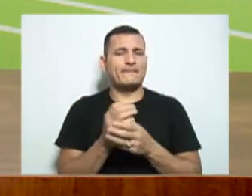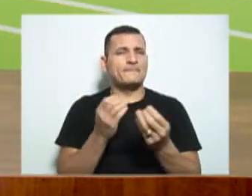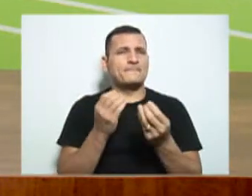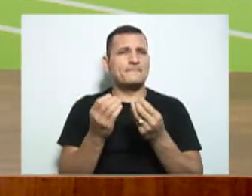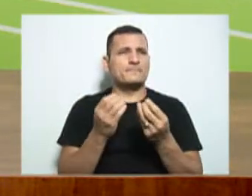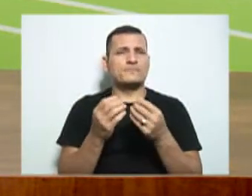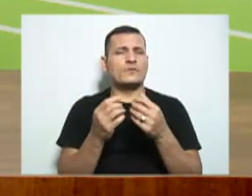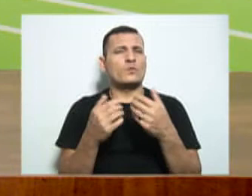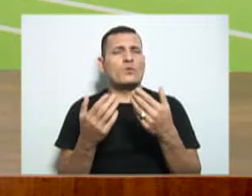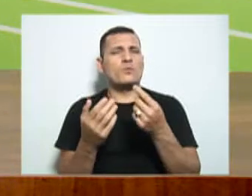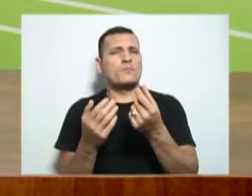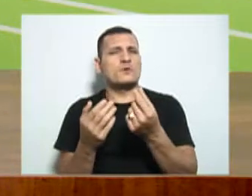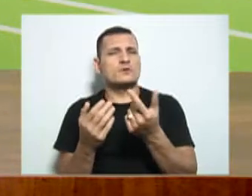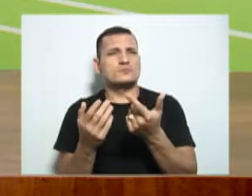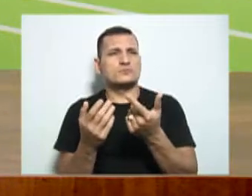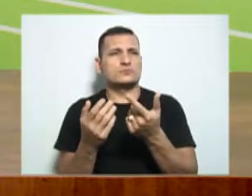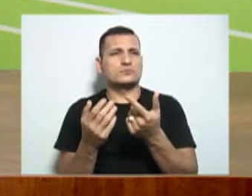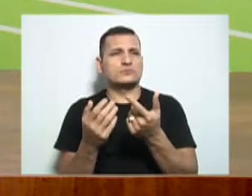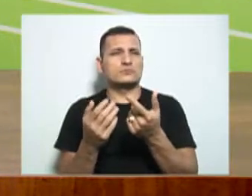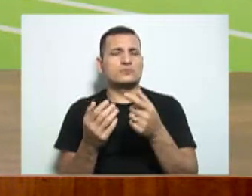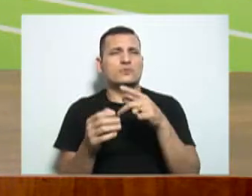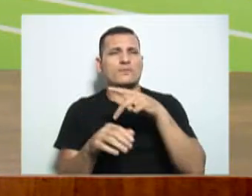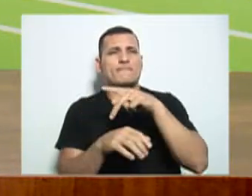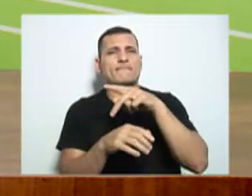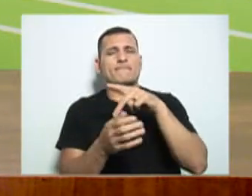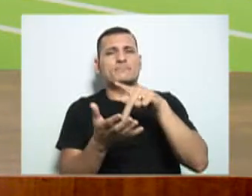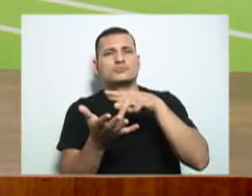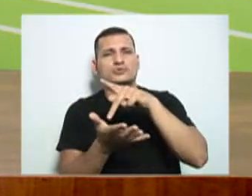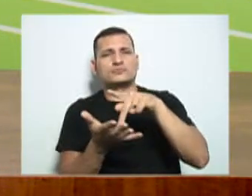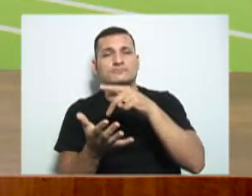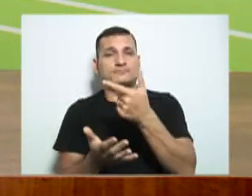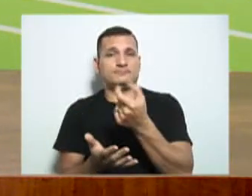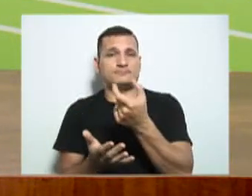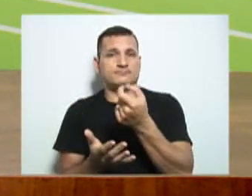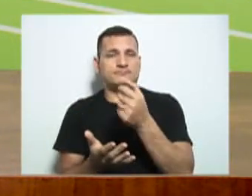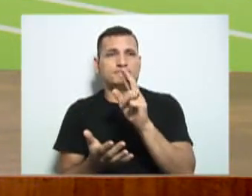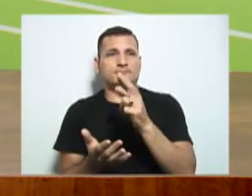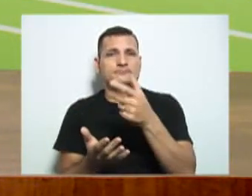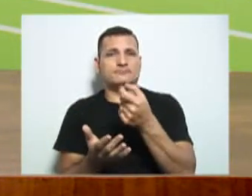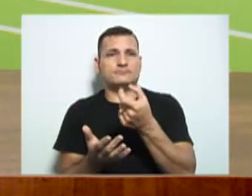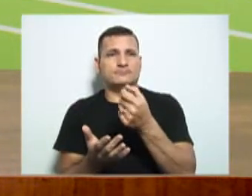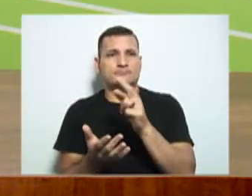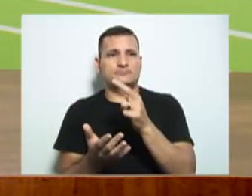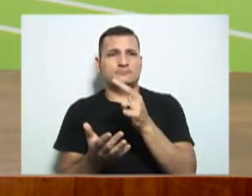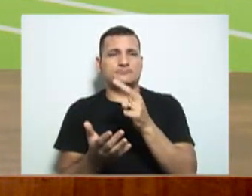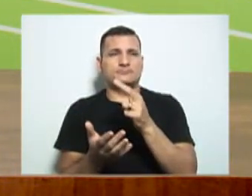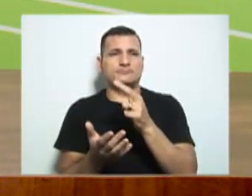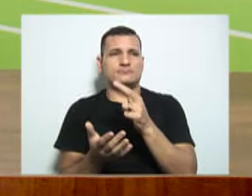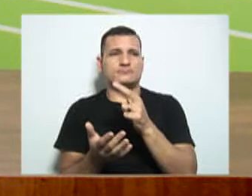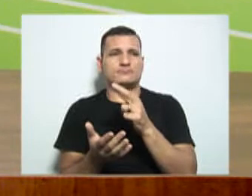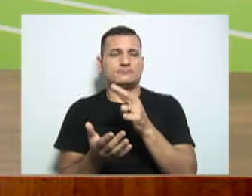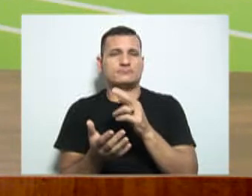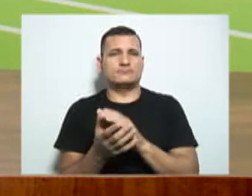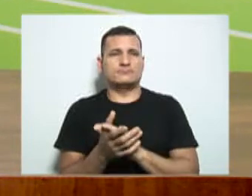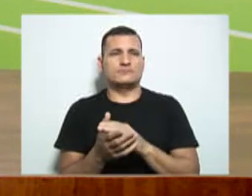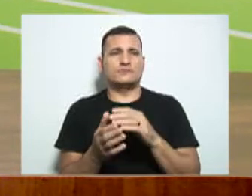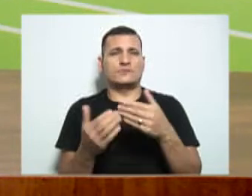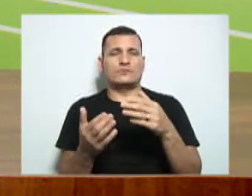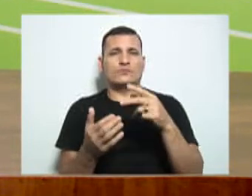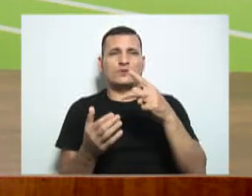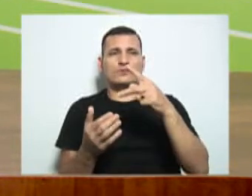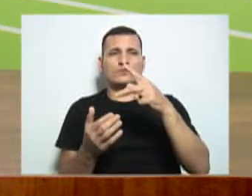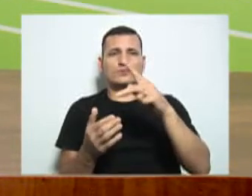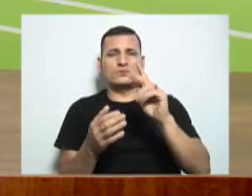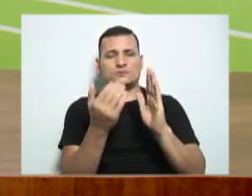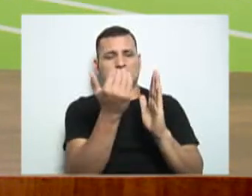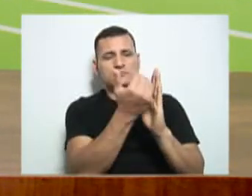Qual o preço, professora Priscila, que a gente colocou do pudim? A R$20. R$20. Então, você vai pegar o quê? Você vai pegar a sua receita do